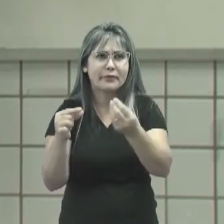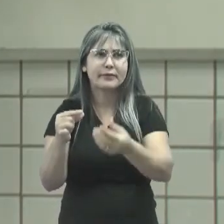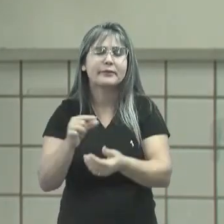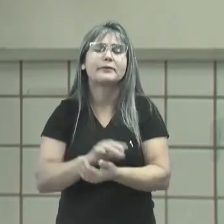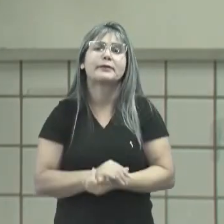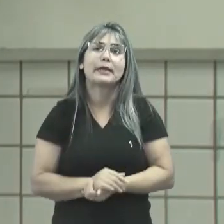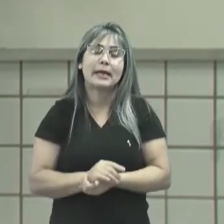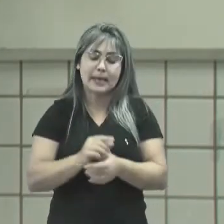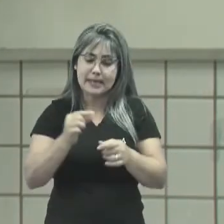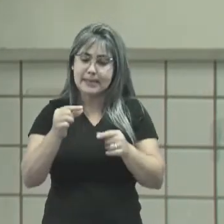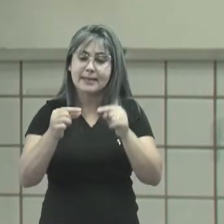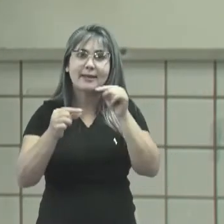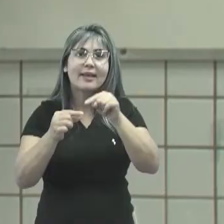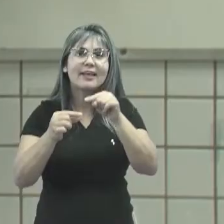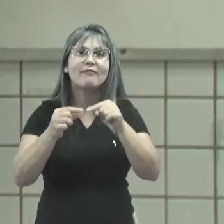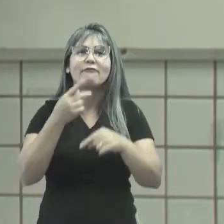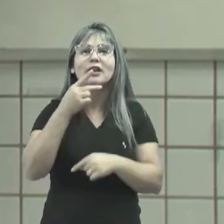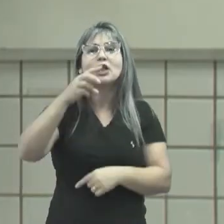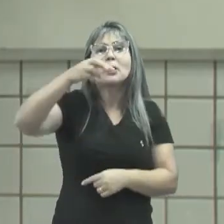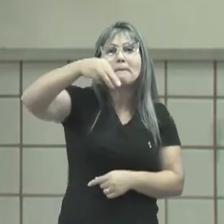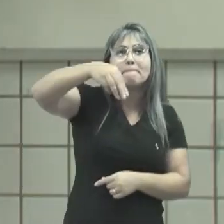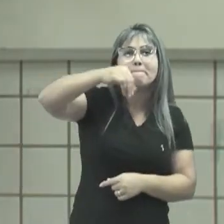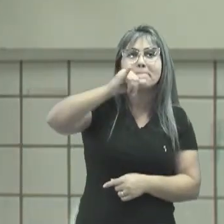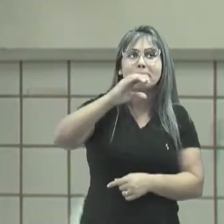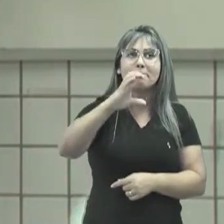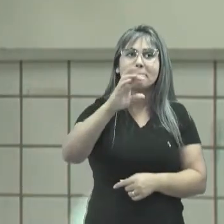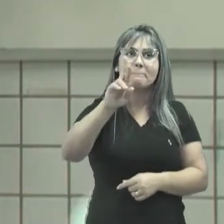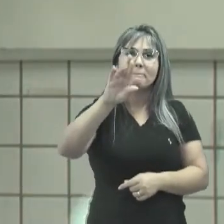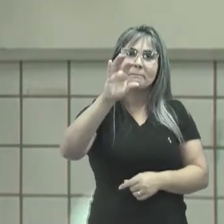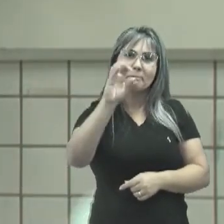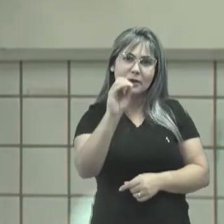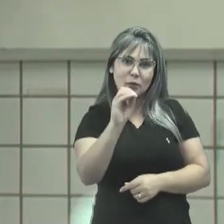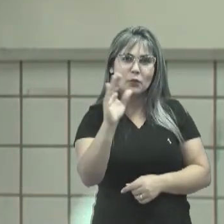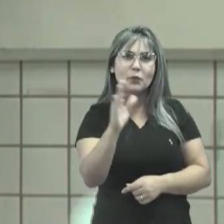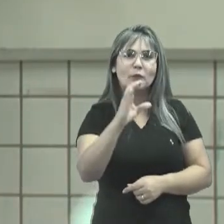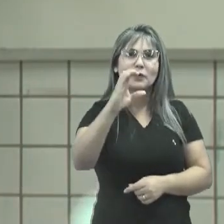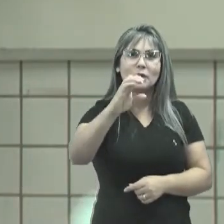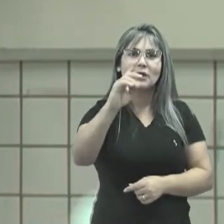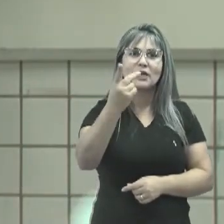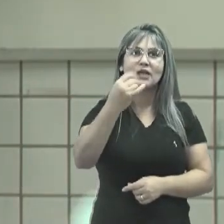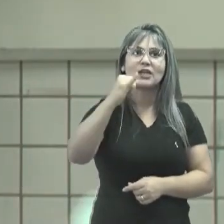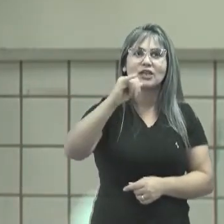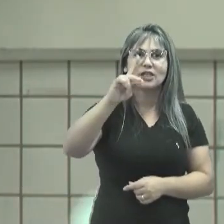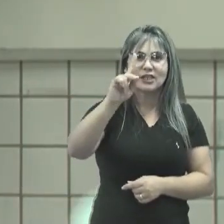Micro de pequenos. E quem trabalhando em tamanhos tão pequenos que chegam a ser a